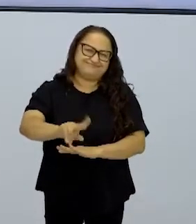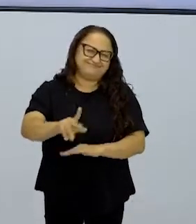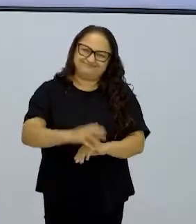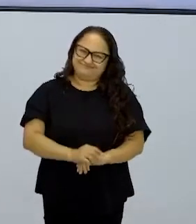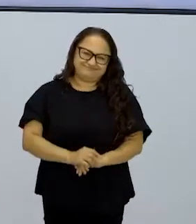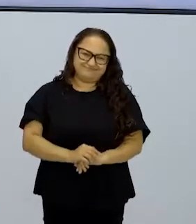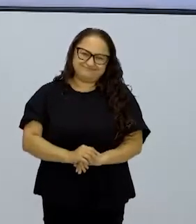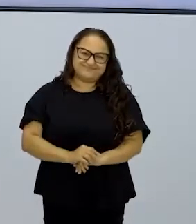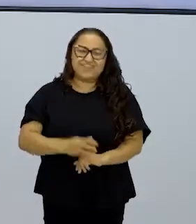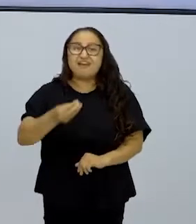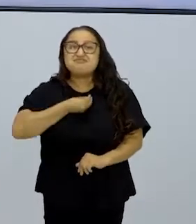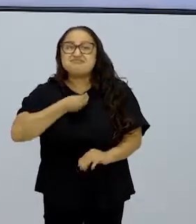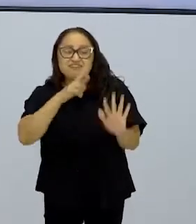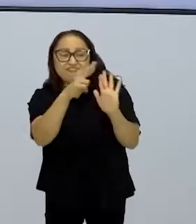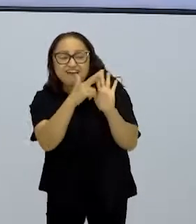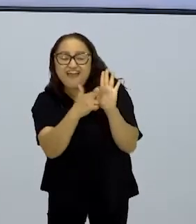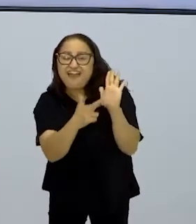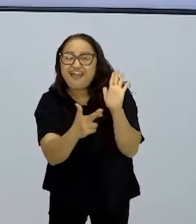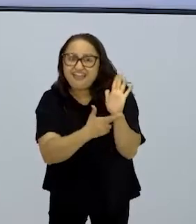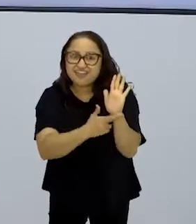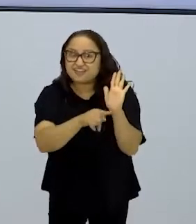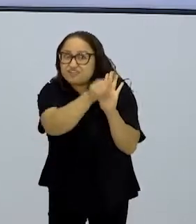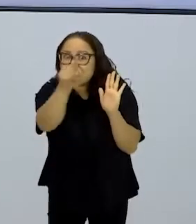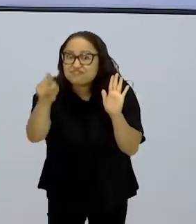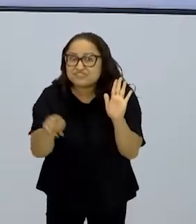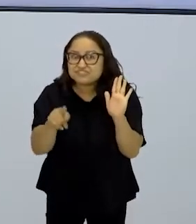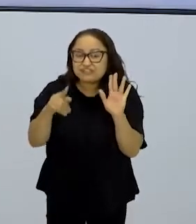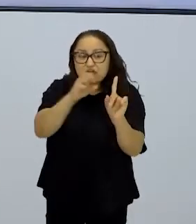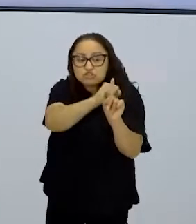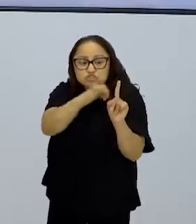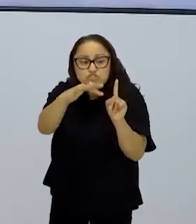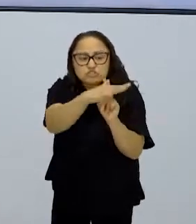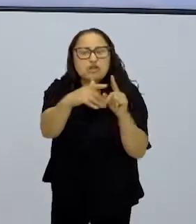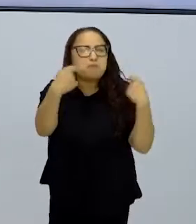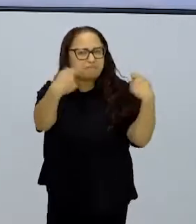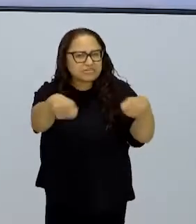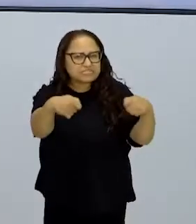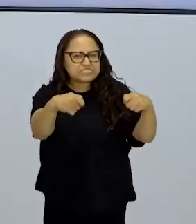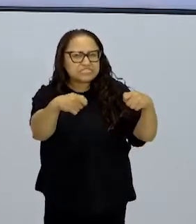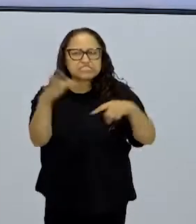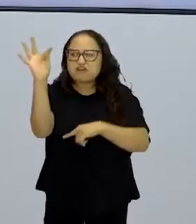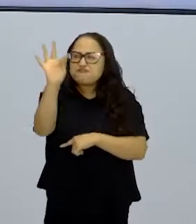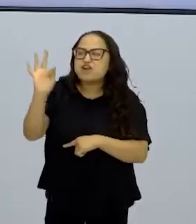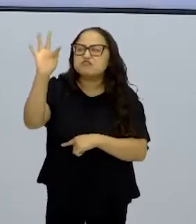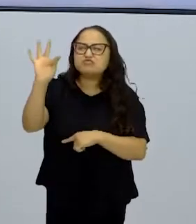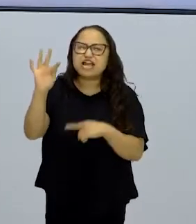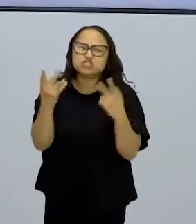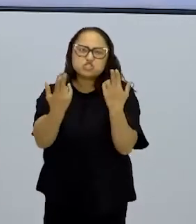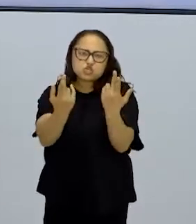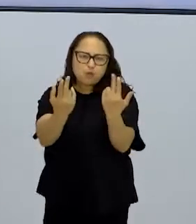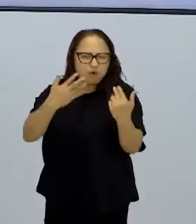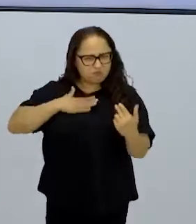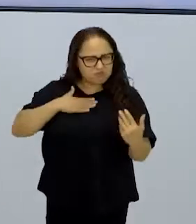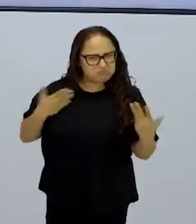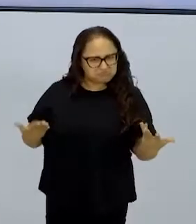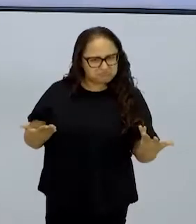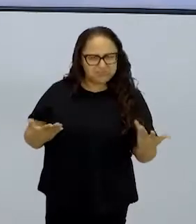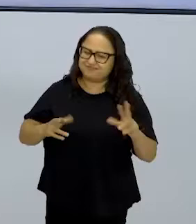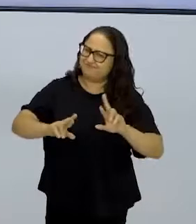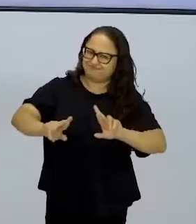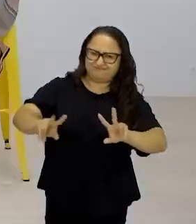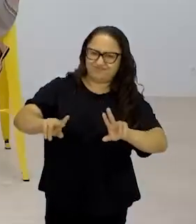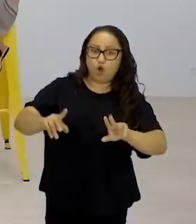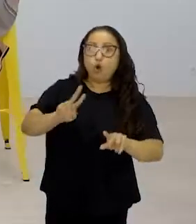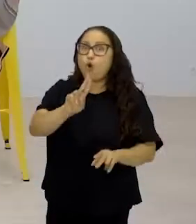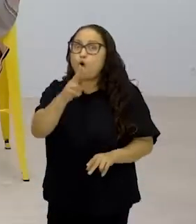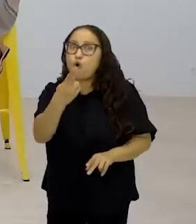ali uma regra que, por exemplo, para você ser sociólogo, você tem que fazer a faculdade que eu fiz do jeito que eu fiz. Ou não, a fórmula é a da